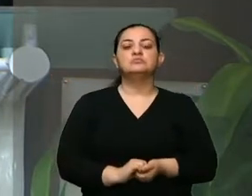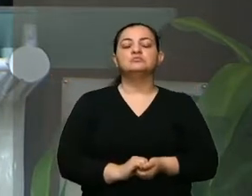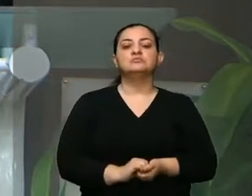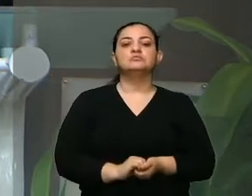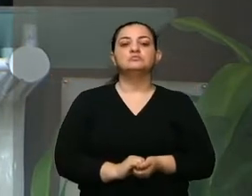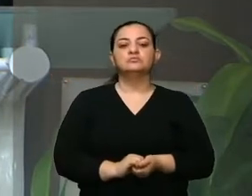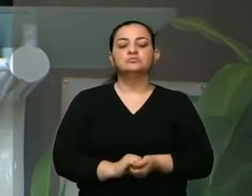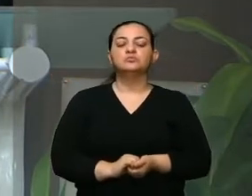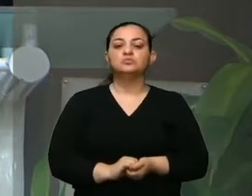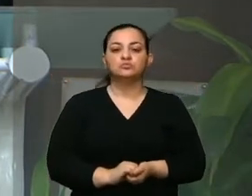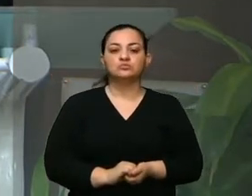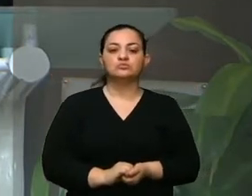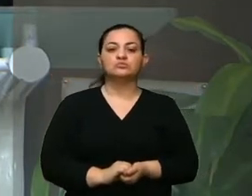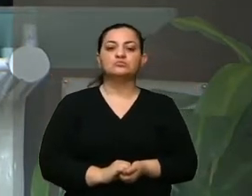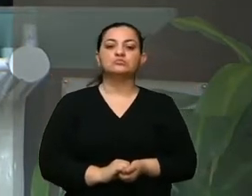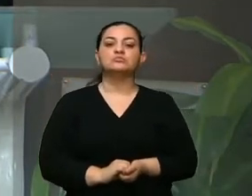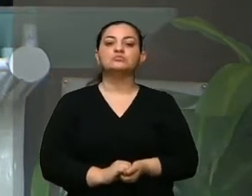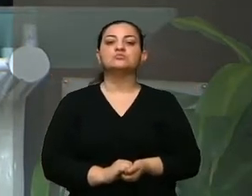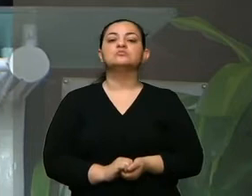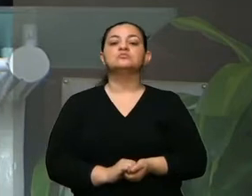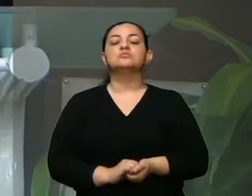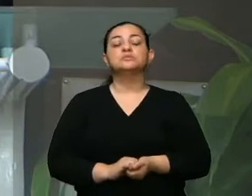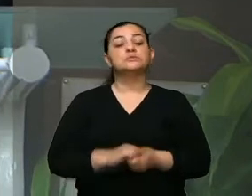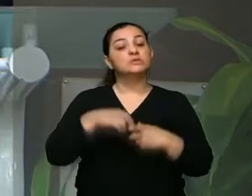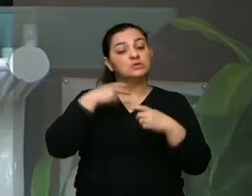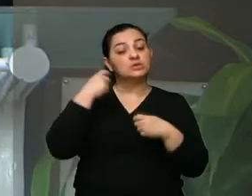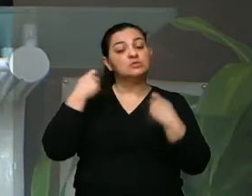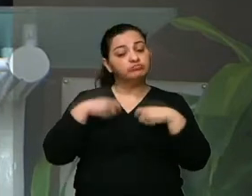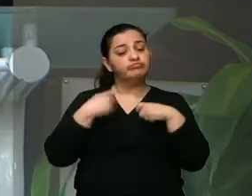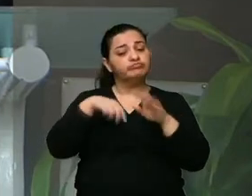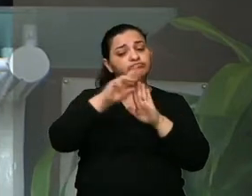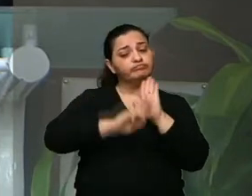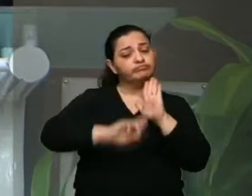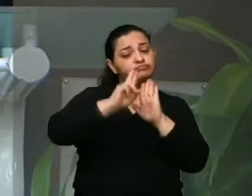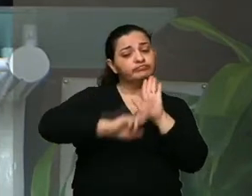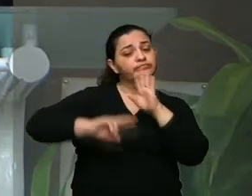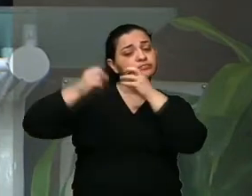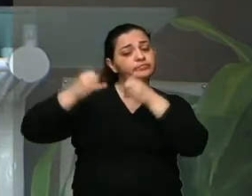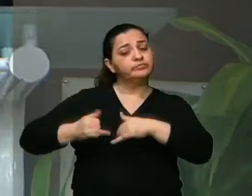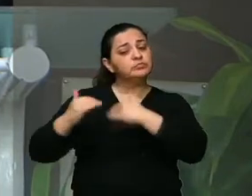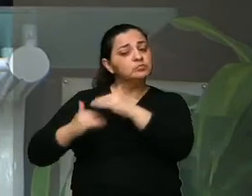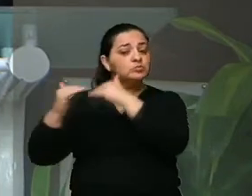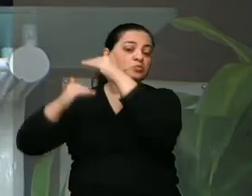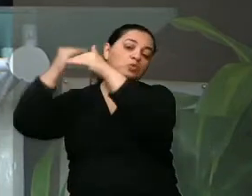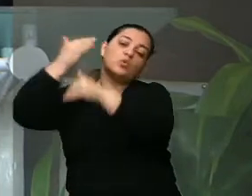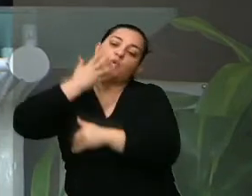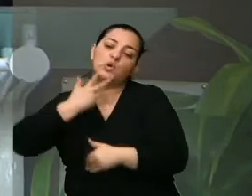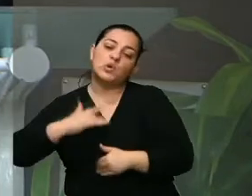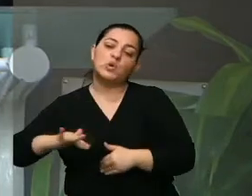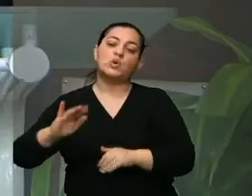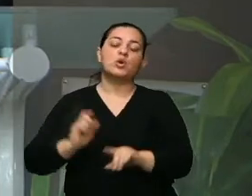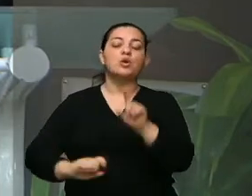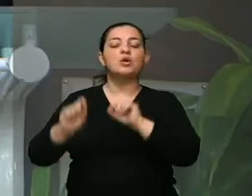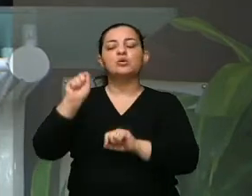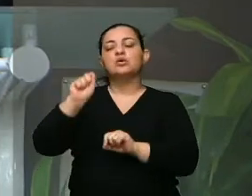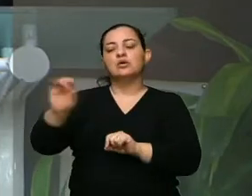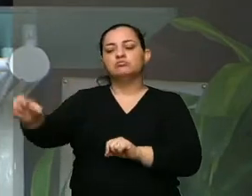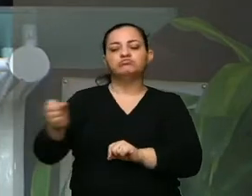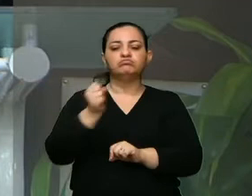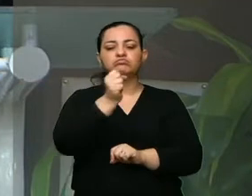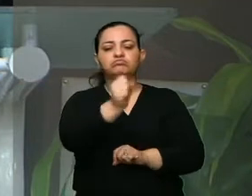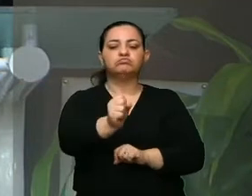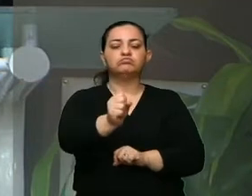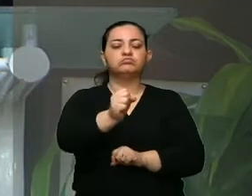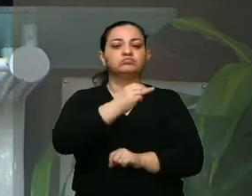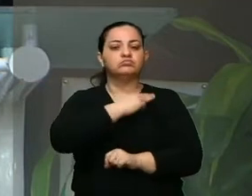e ele tinha que relatar o progresso daquela criança agora aquilo era posicionar um filho os